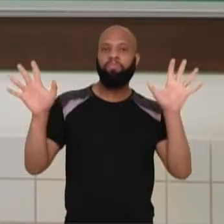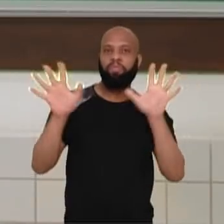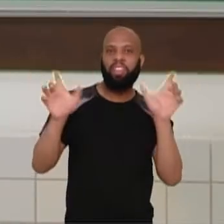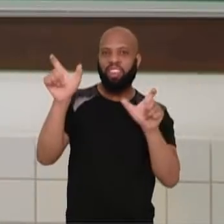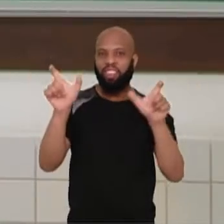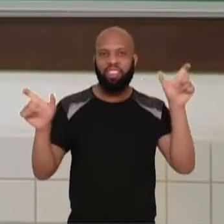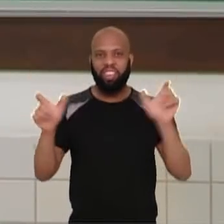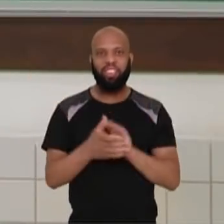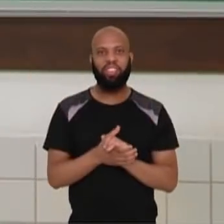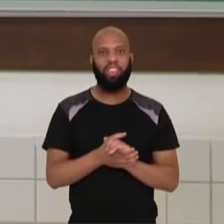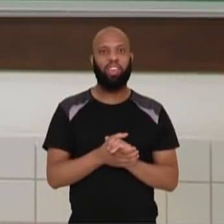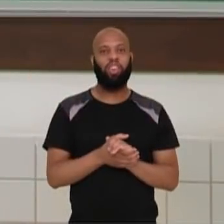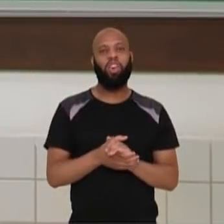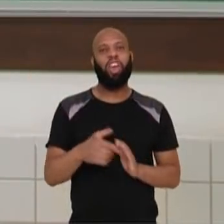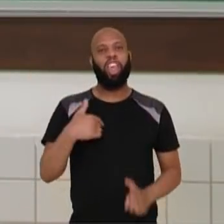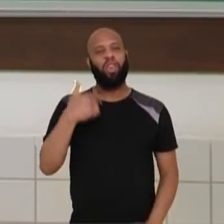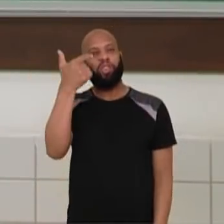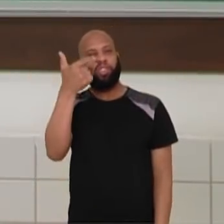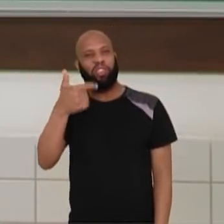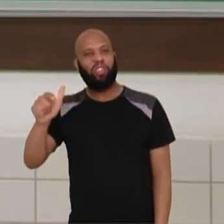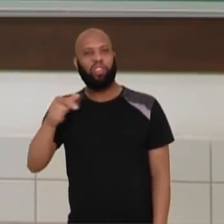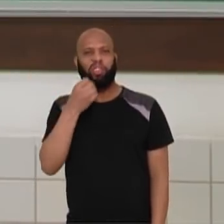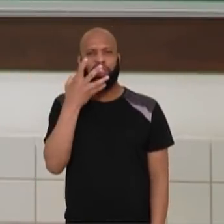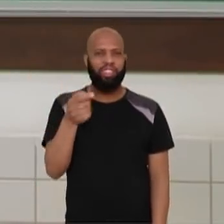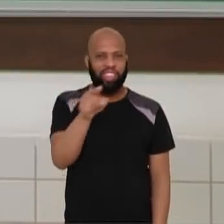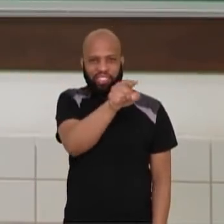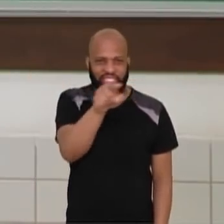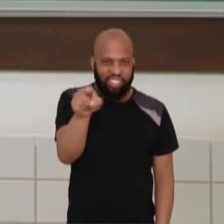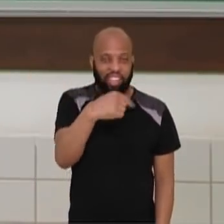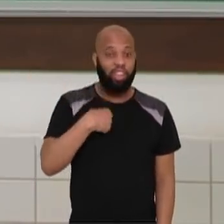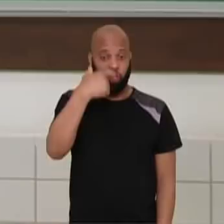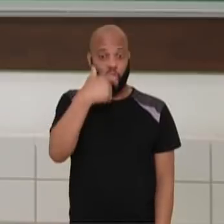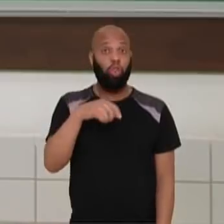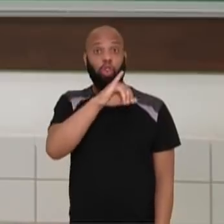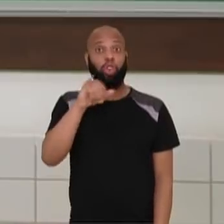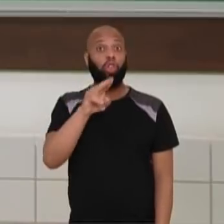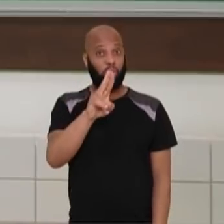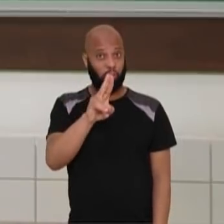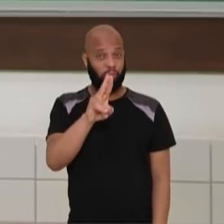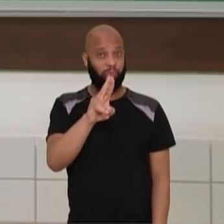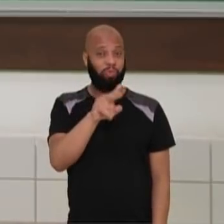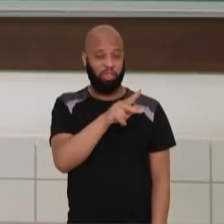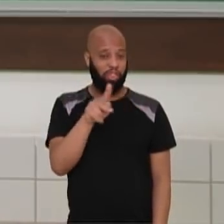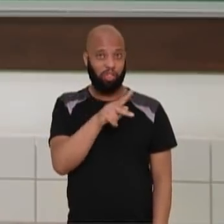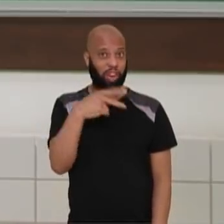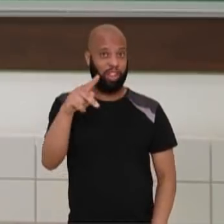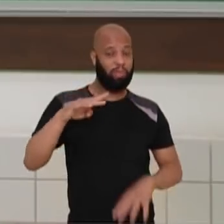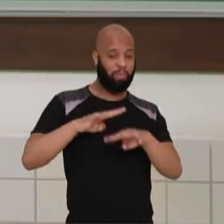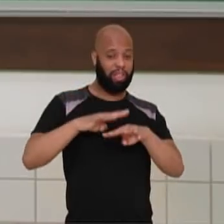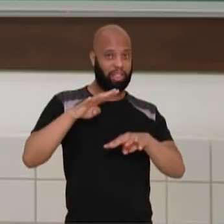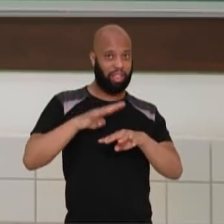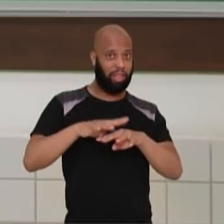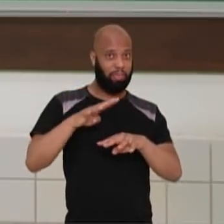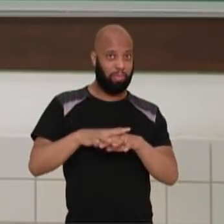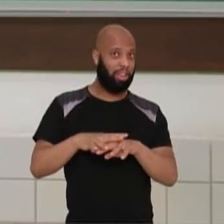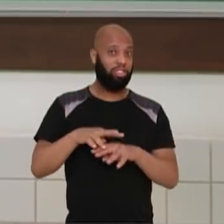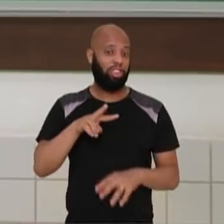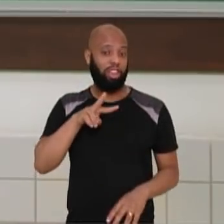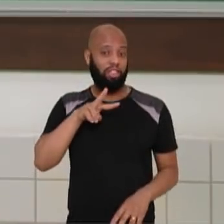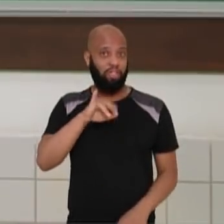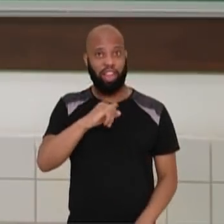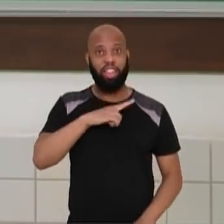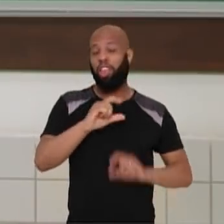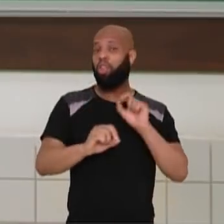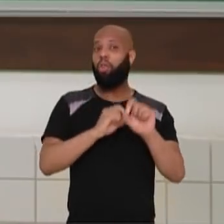Olá, galera! Ó, nós aqui de novo! Tudo bem com vocês? Professora Ju à disposição de vocês hoje e vamos trabalhar